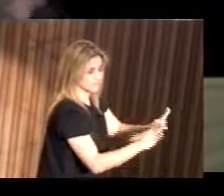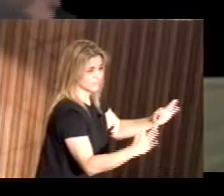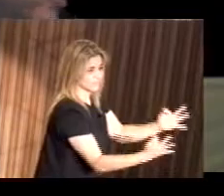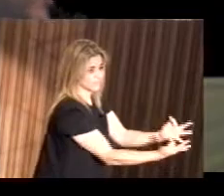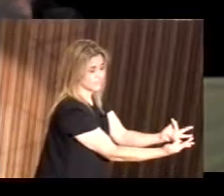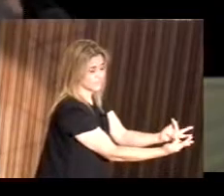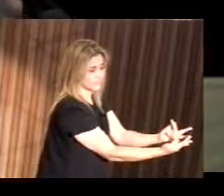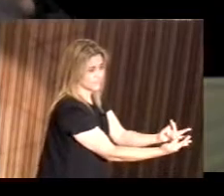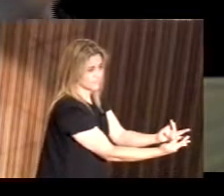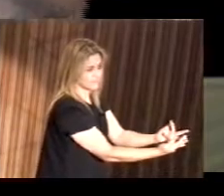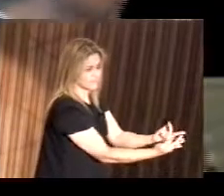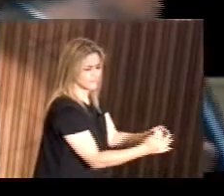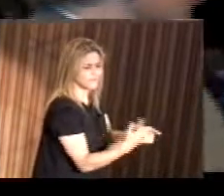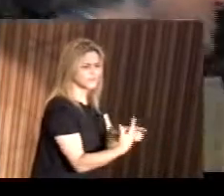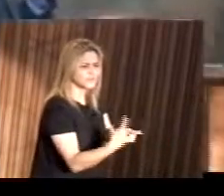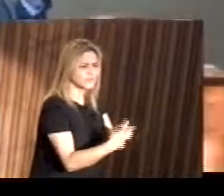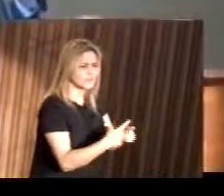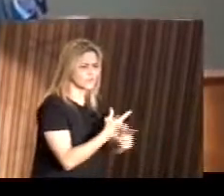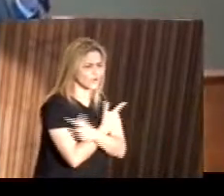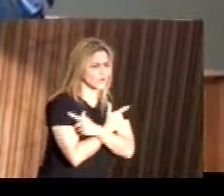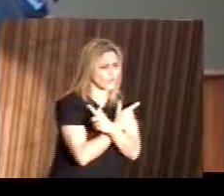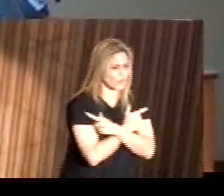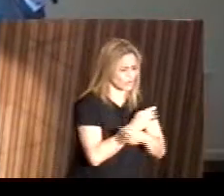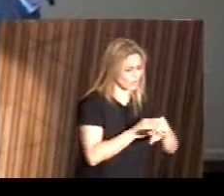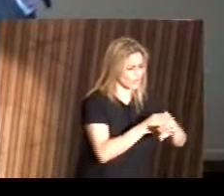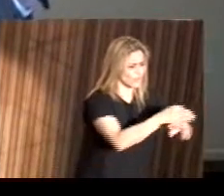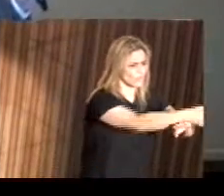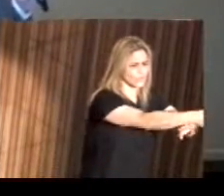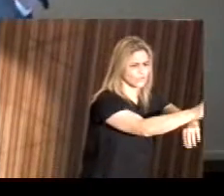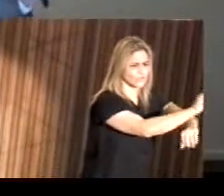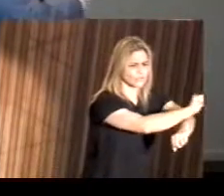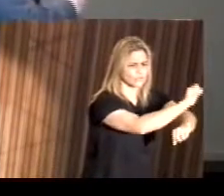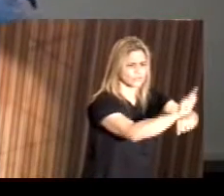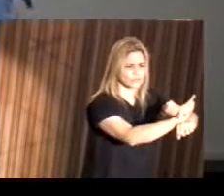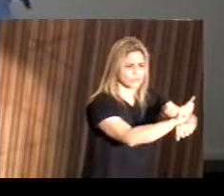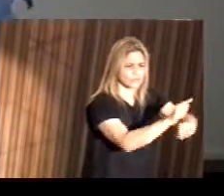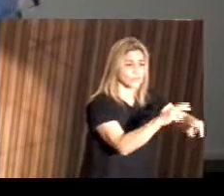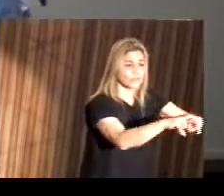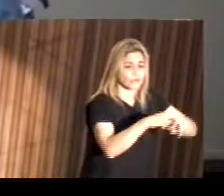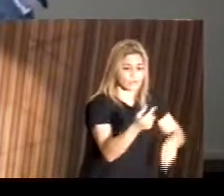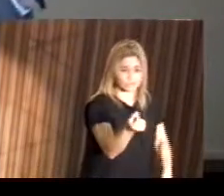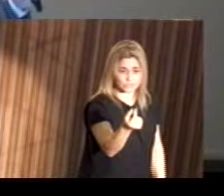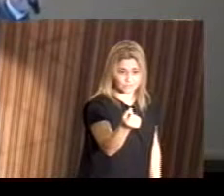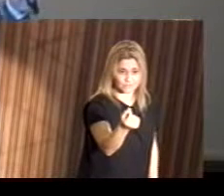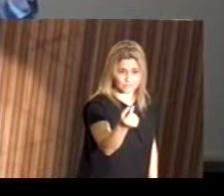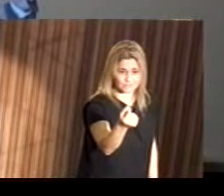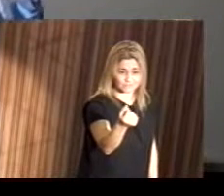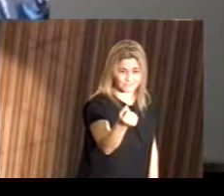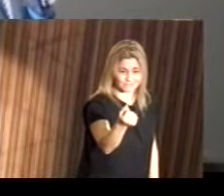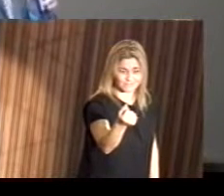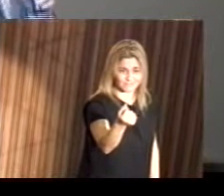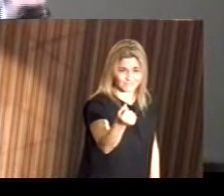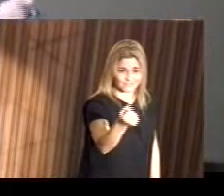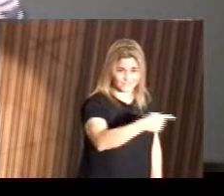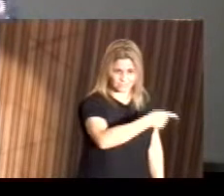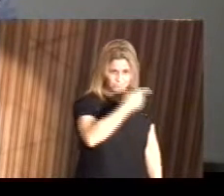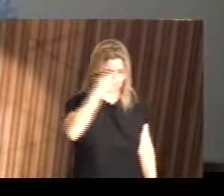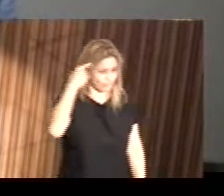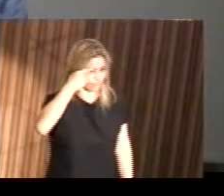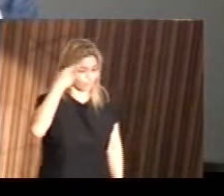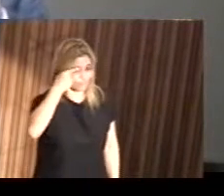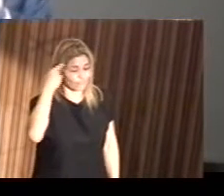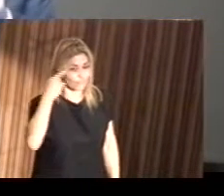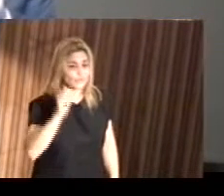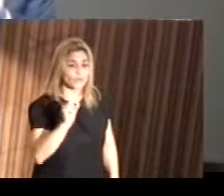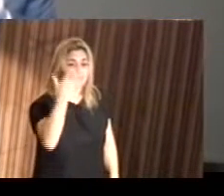isso. Por que Ló foi para Sodoma e Gomorra? Por causa da grana. E o que acontece do